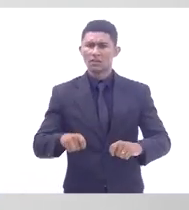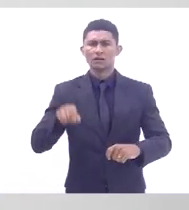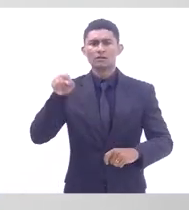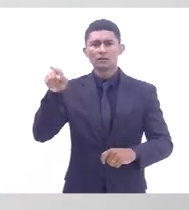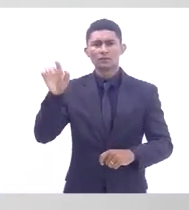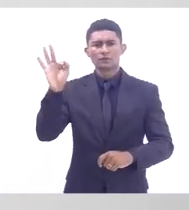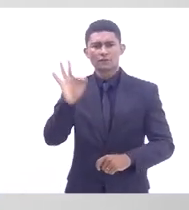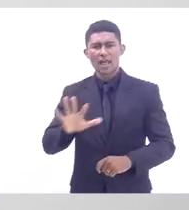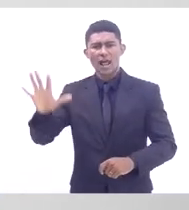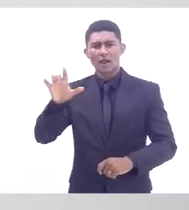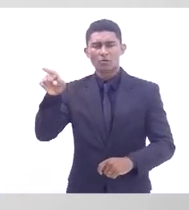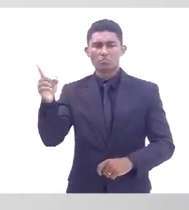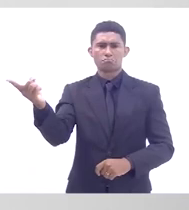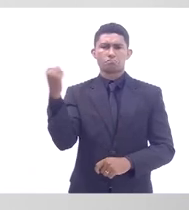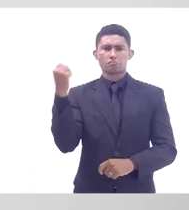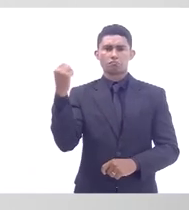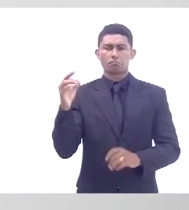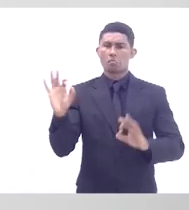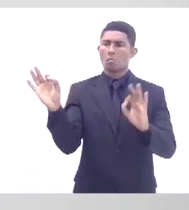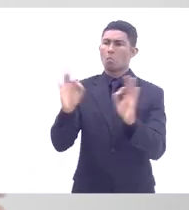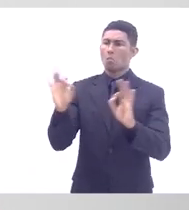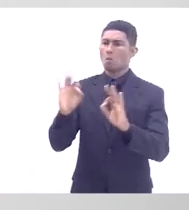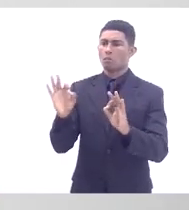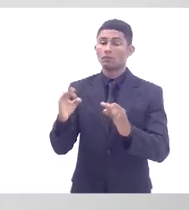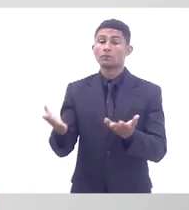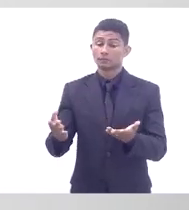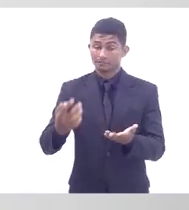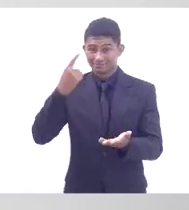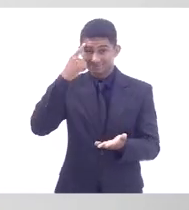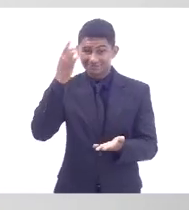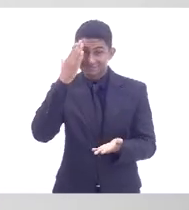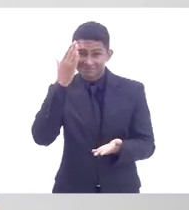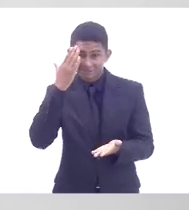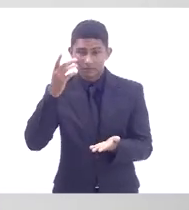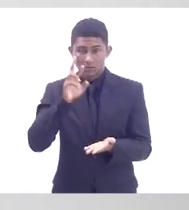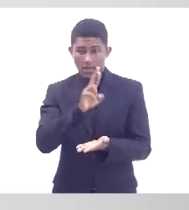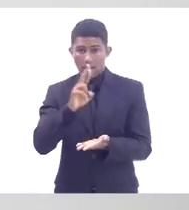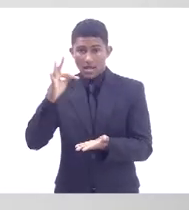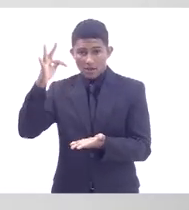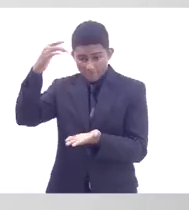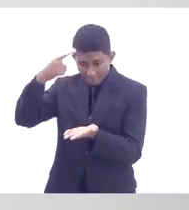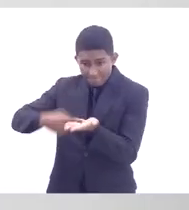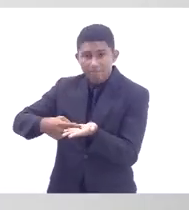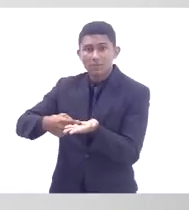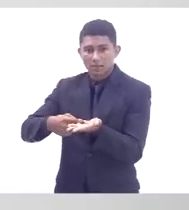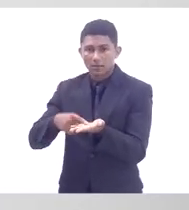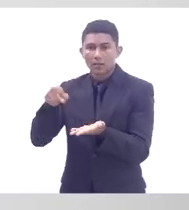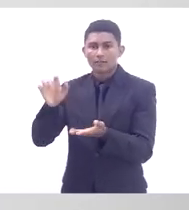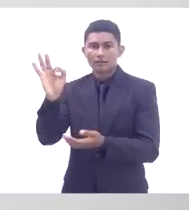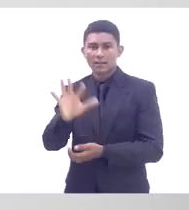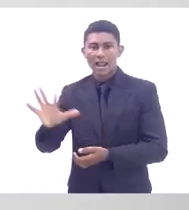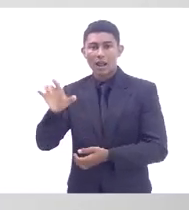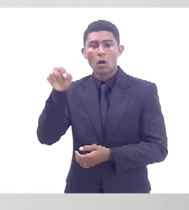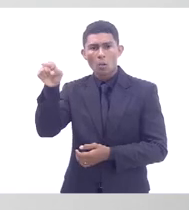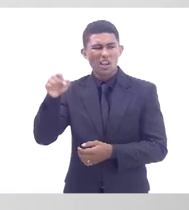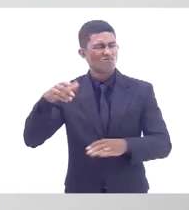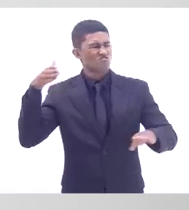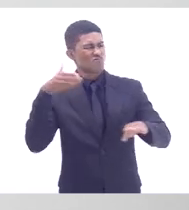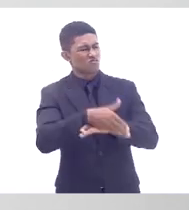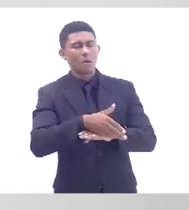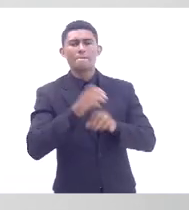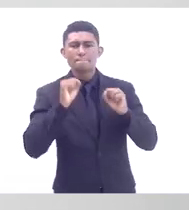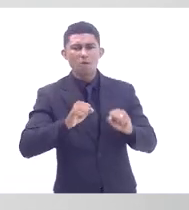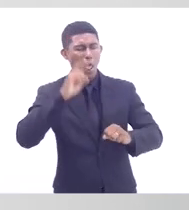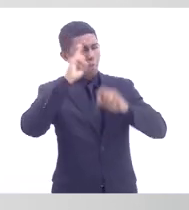aliás uma das características desse regime EA interferência Federal na administração pública do Estado o que nos parece grave nos termos